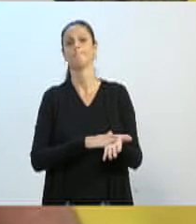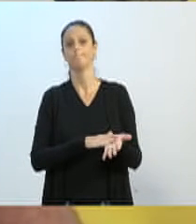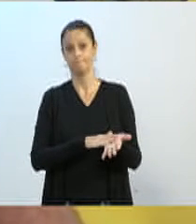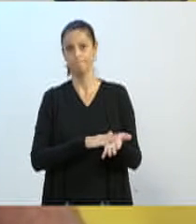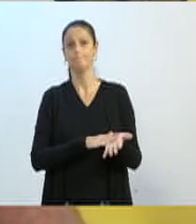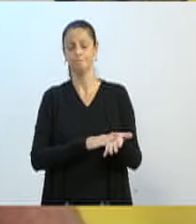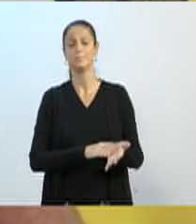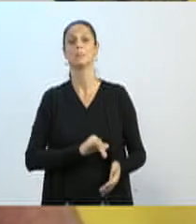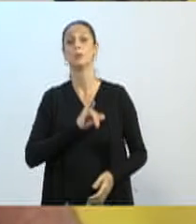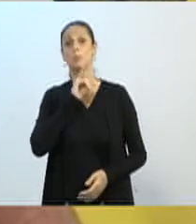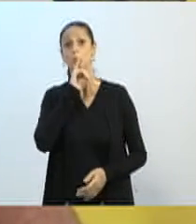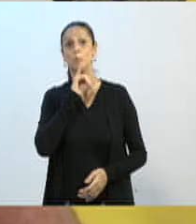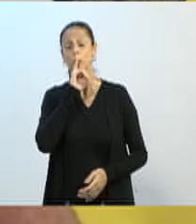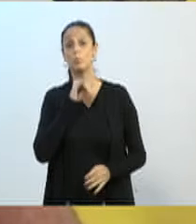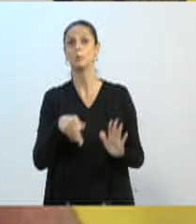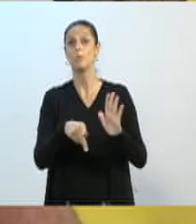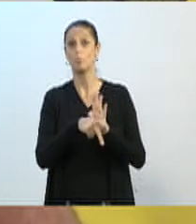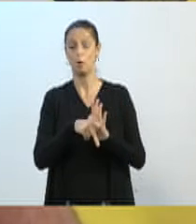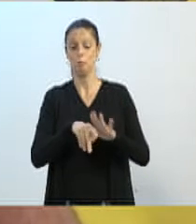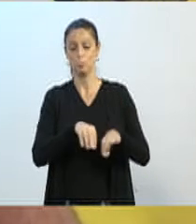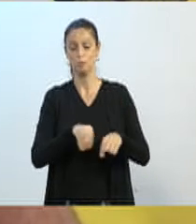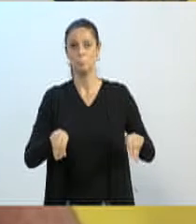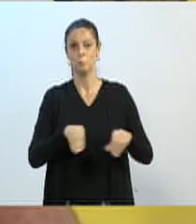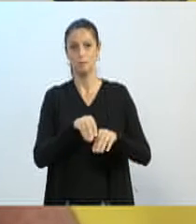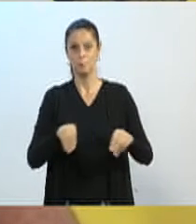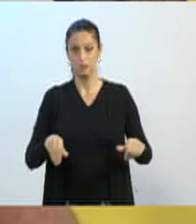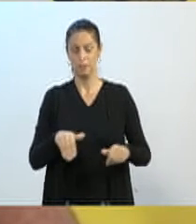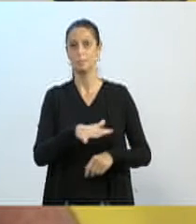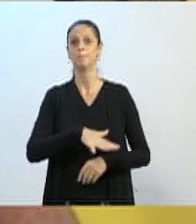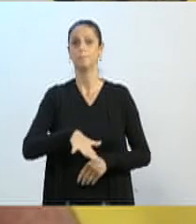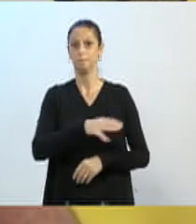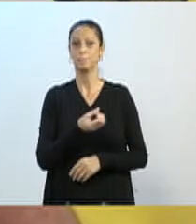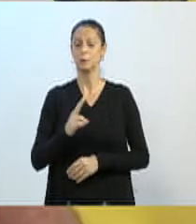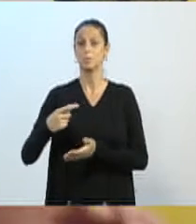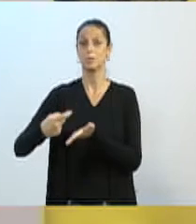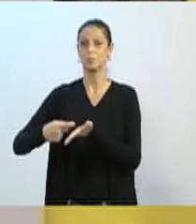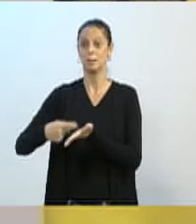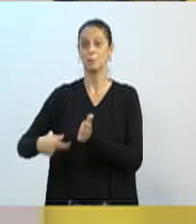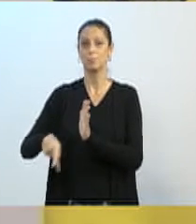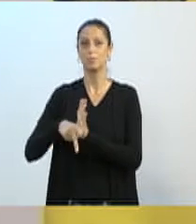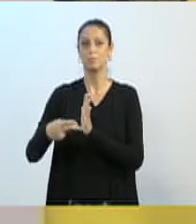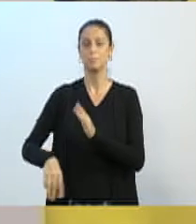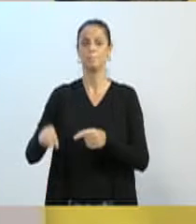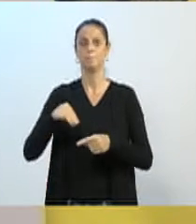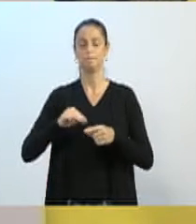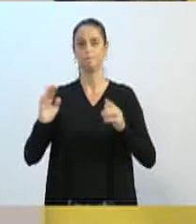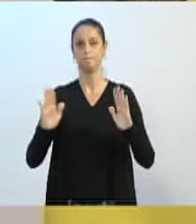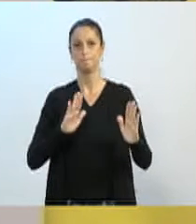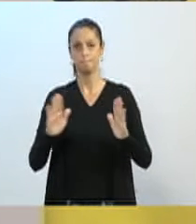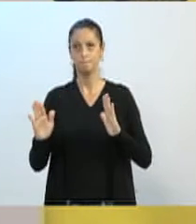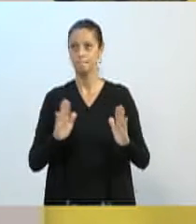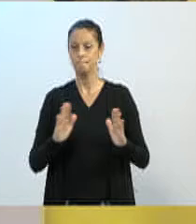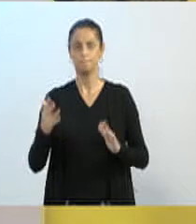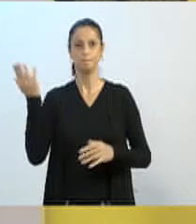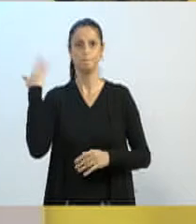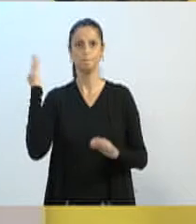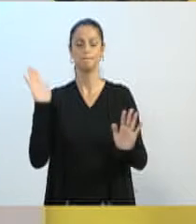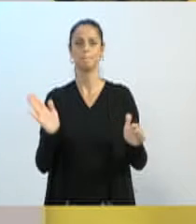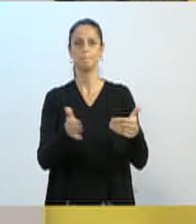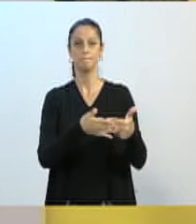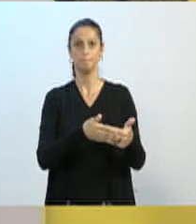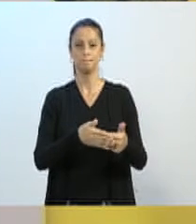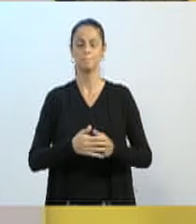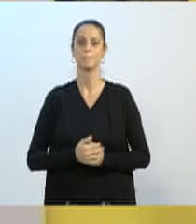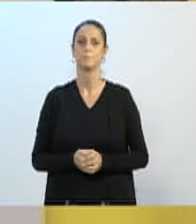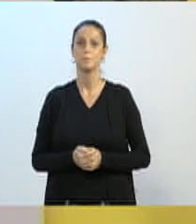imposto predial territorial, urbano ou das taxas municipais durante o tempo que permaneceram fechados.